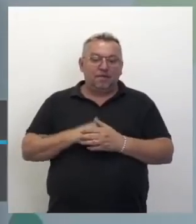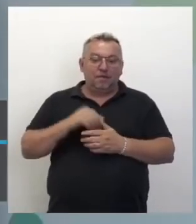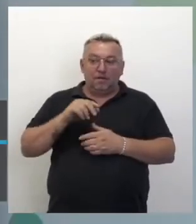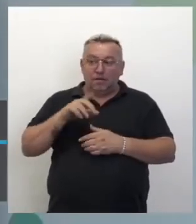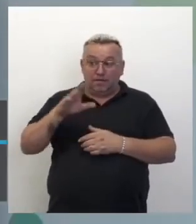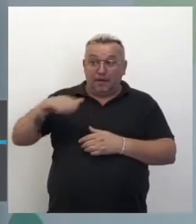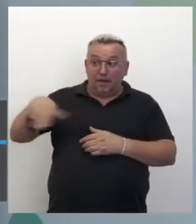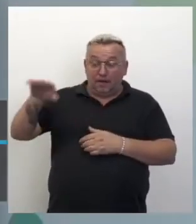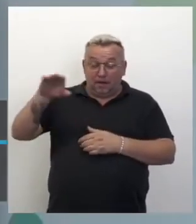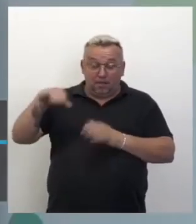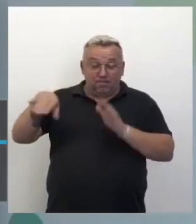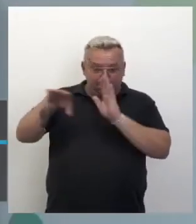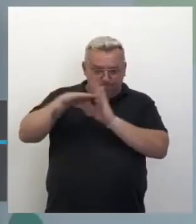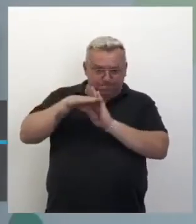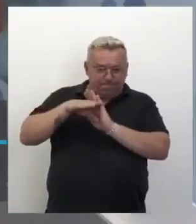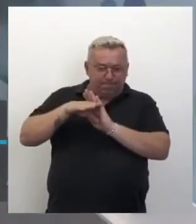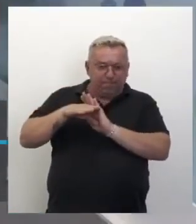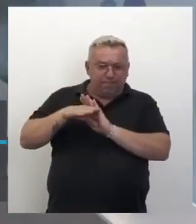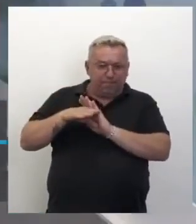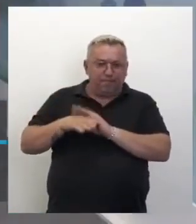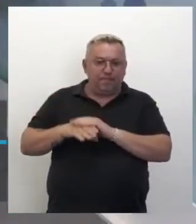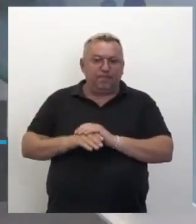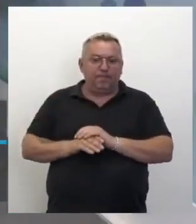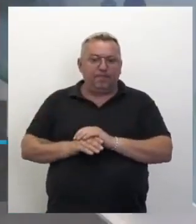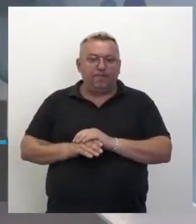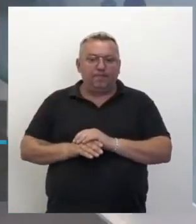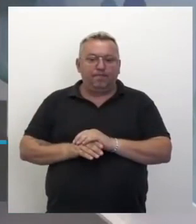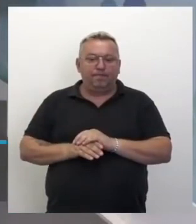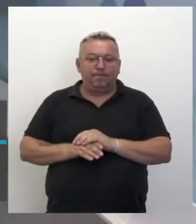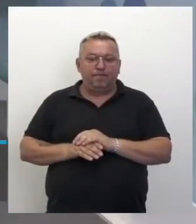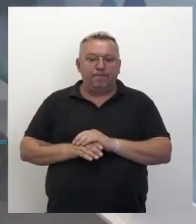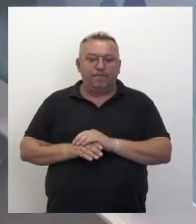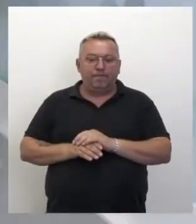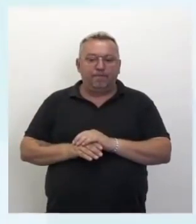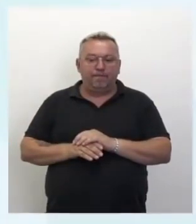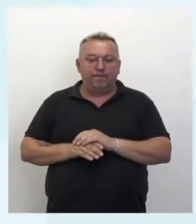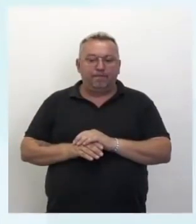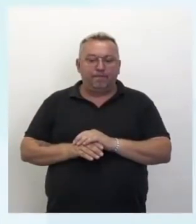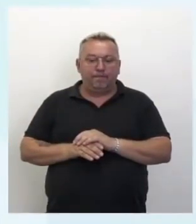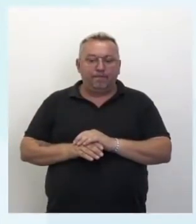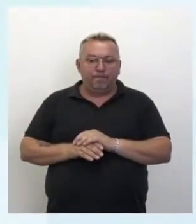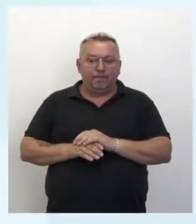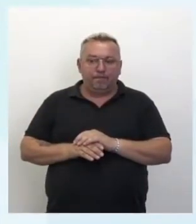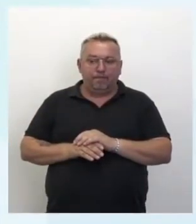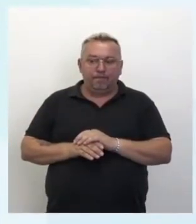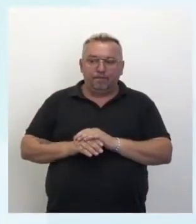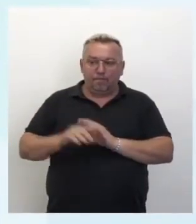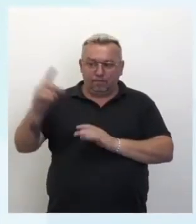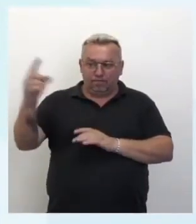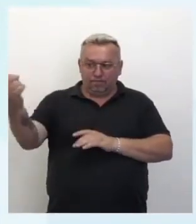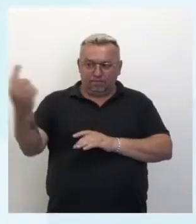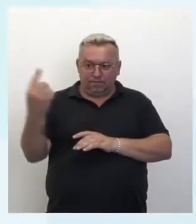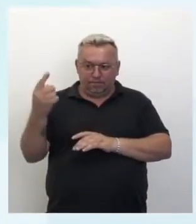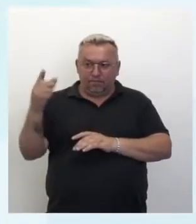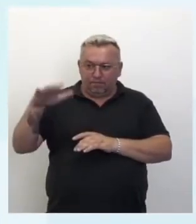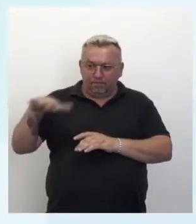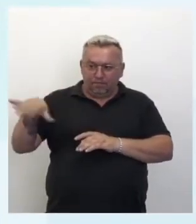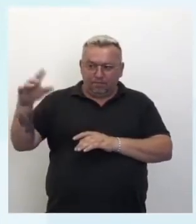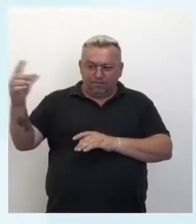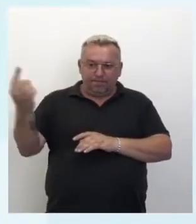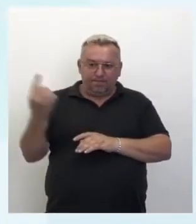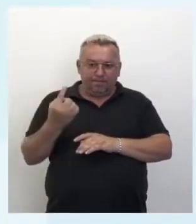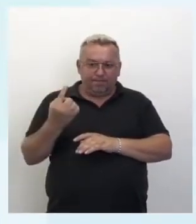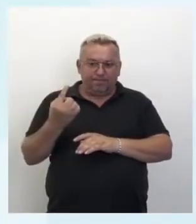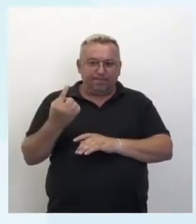chegar. They are going to arrive. They are going to arrive. Eles virão. They are going to come. They are going to come.